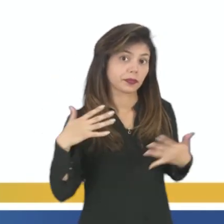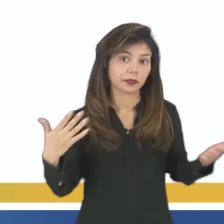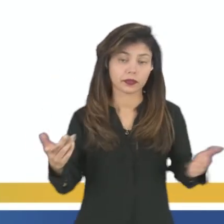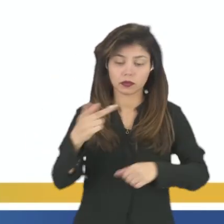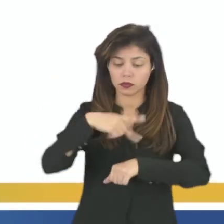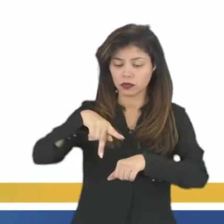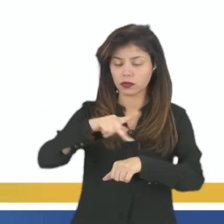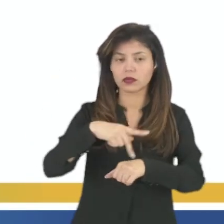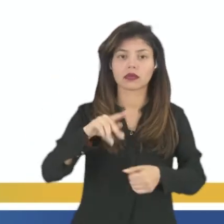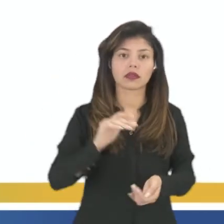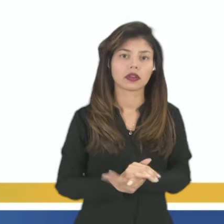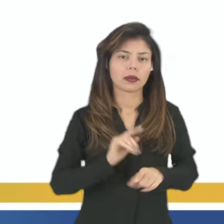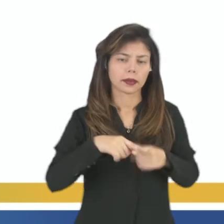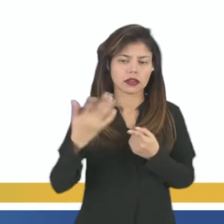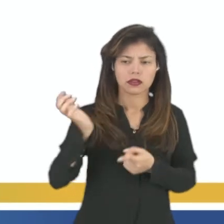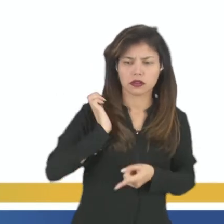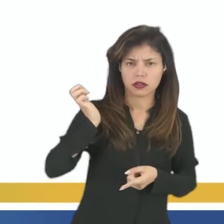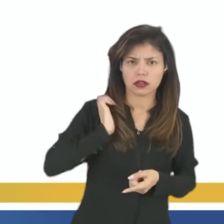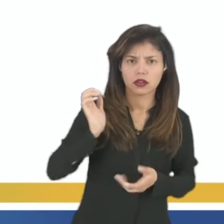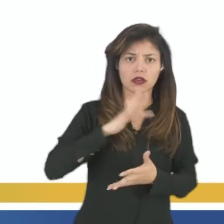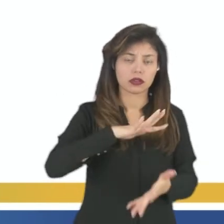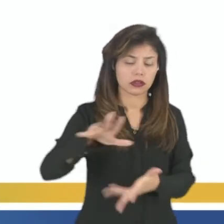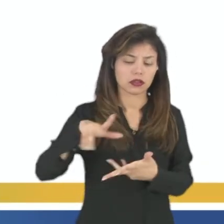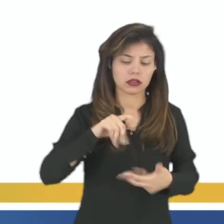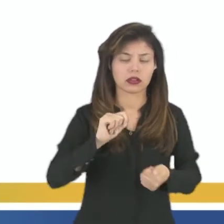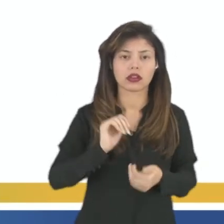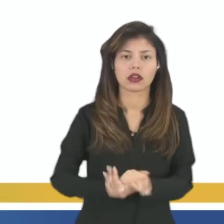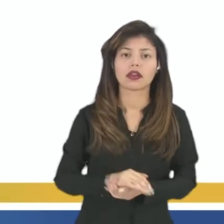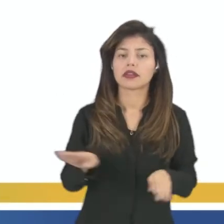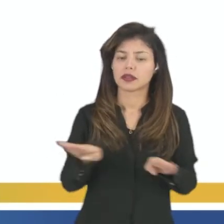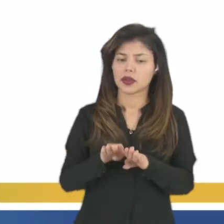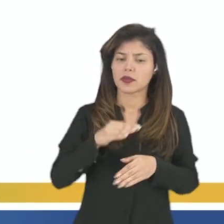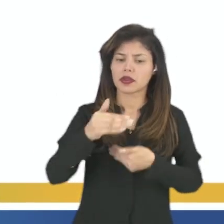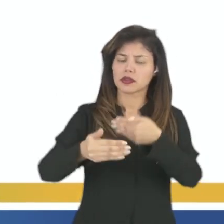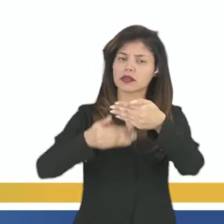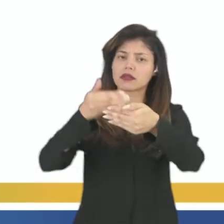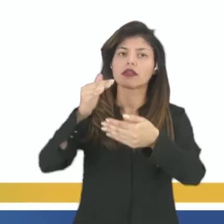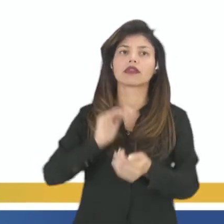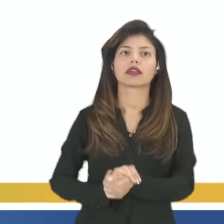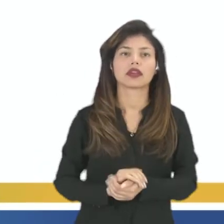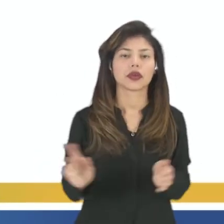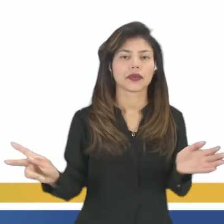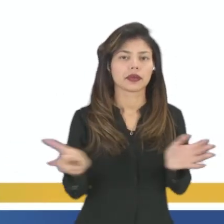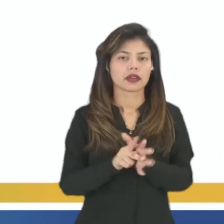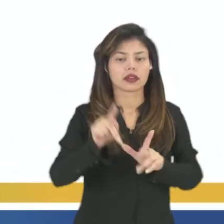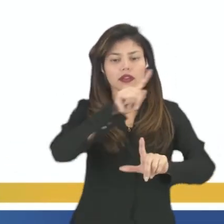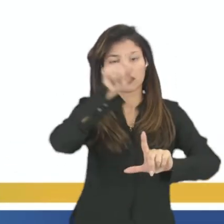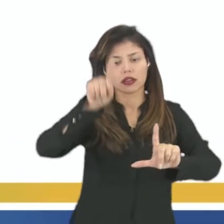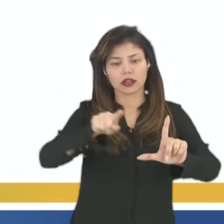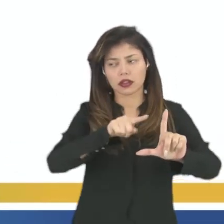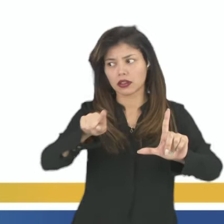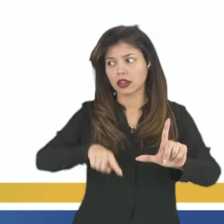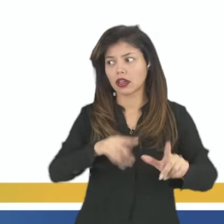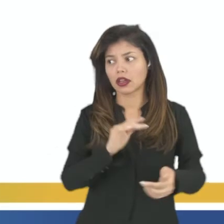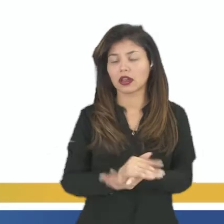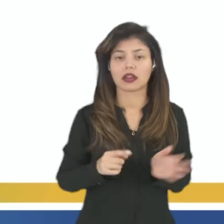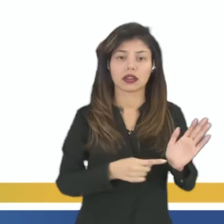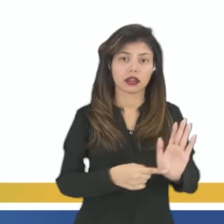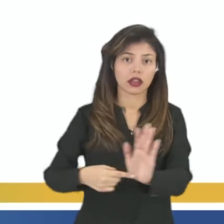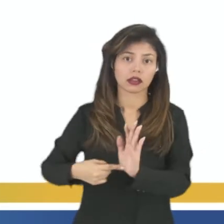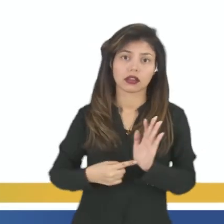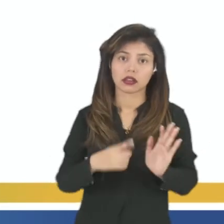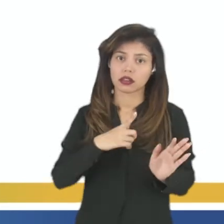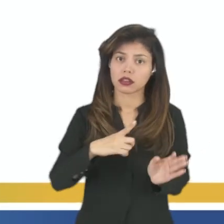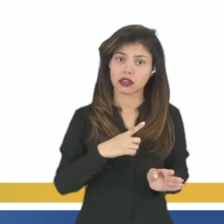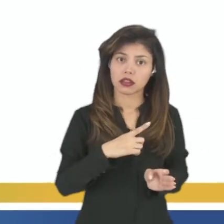os países mais ricos do mundo, os países desenvolvidos, nós temos países subdesenvolvidos. Então, dentro desse gráfico, a gente pode perceber que nós temos países emergentes. Quem são os